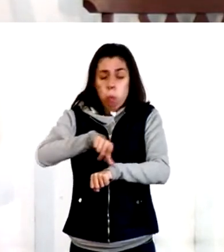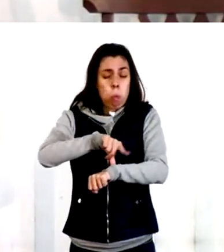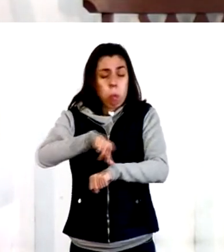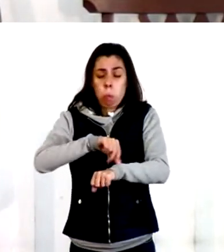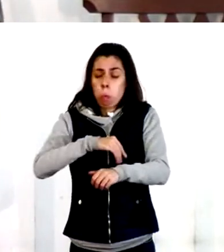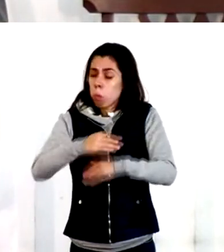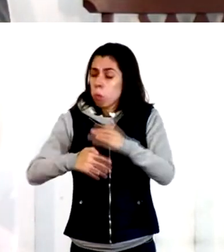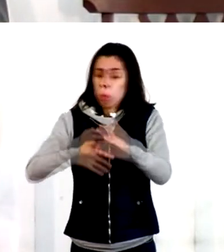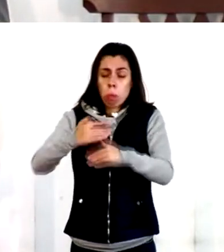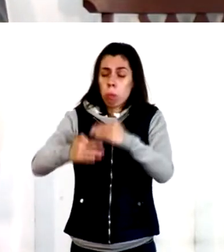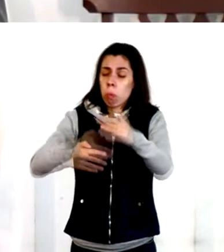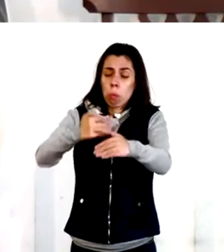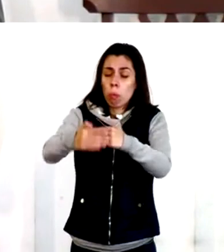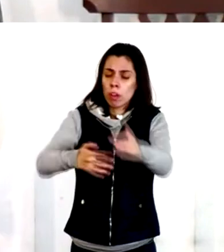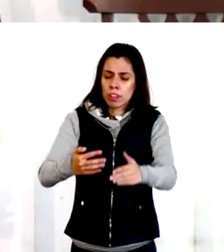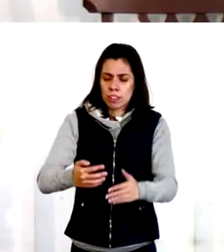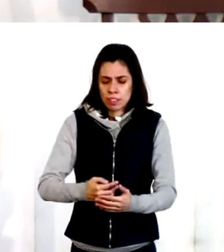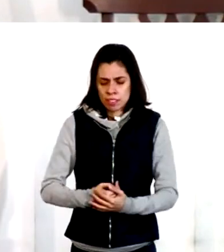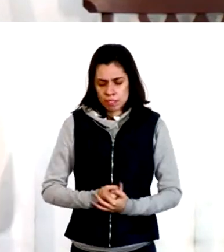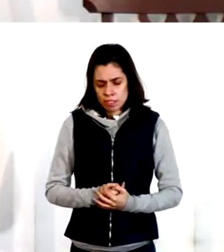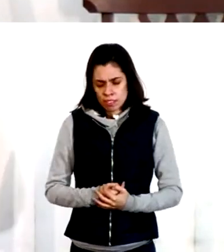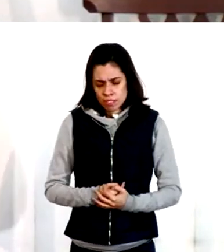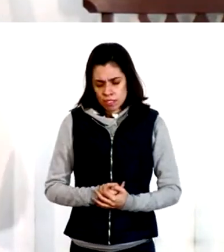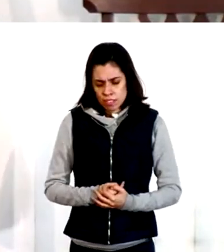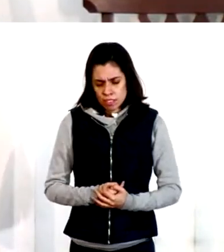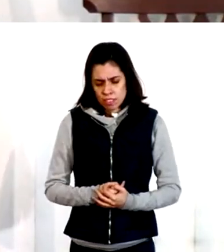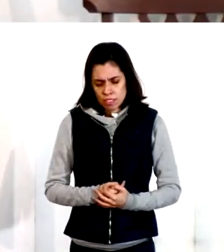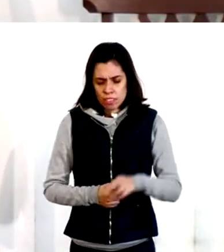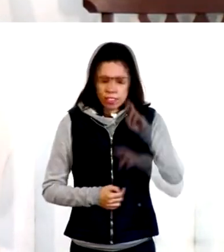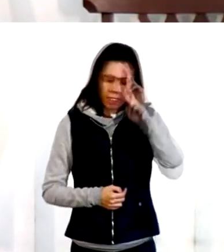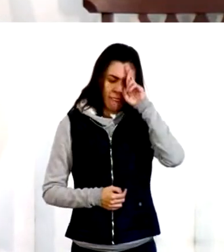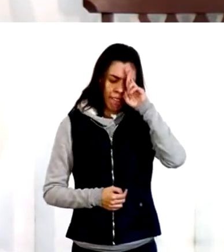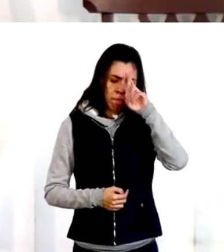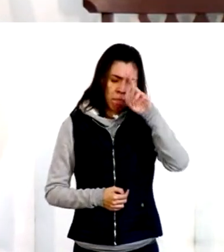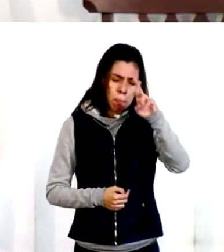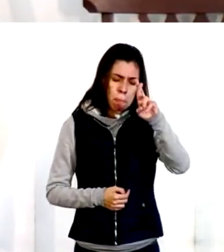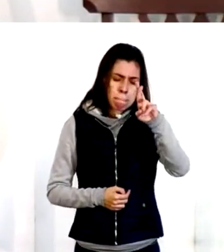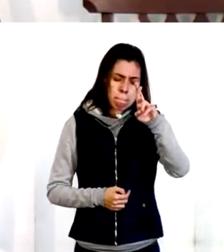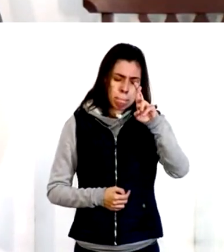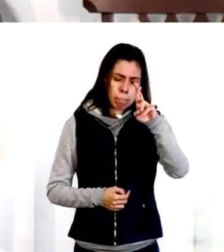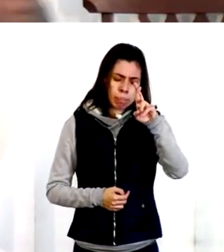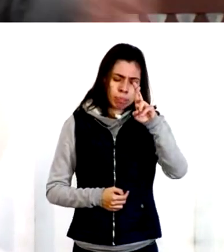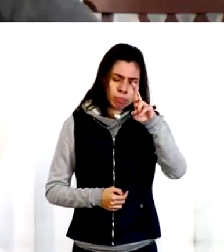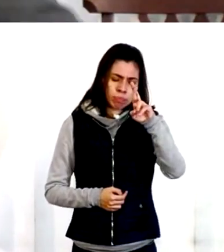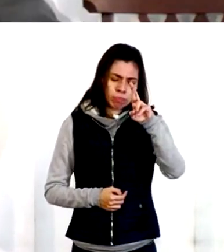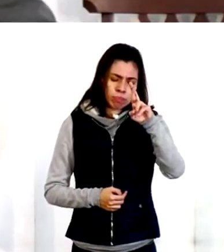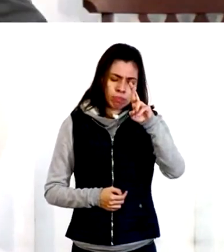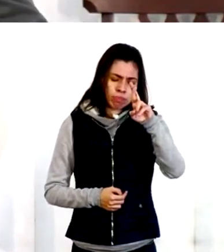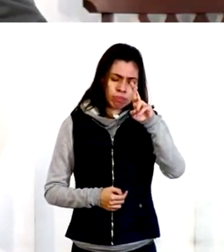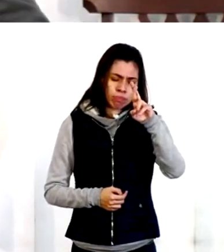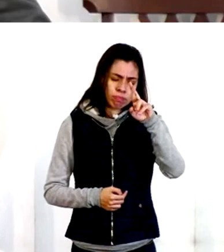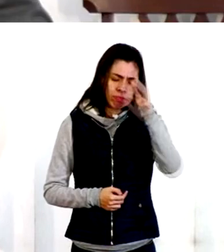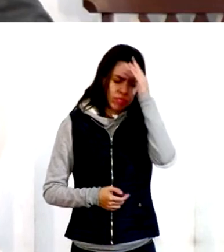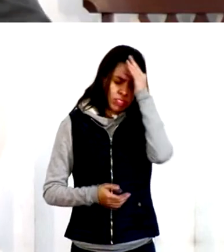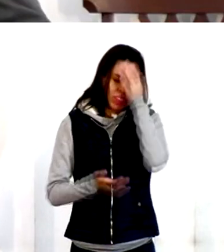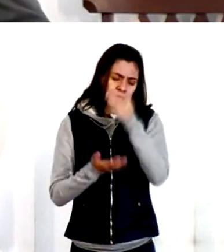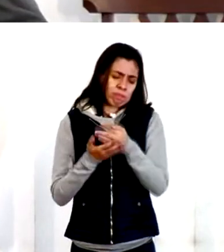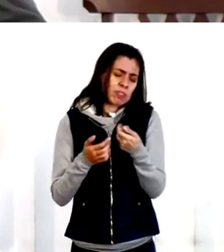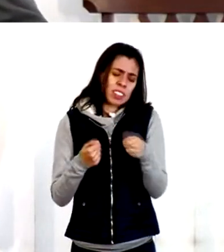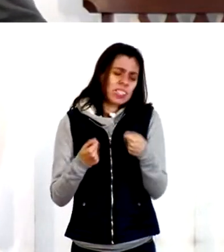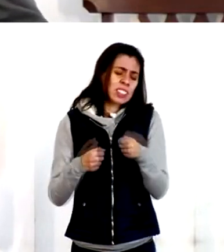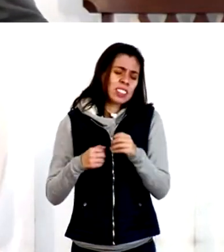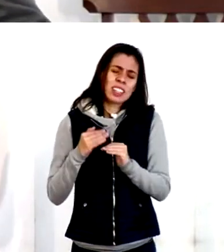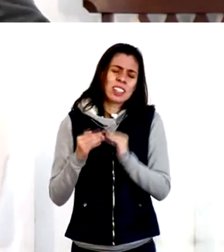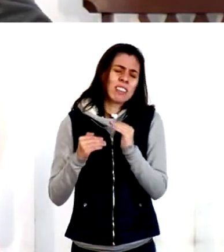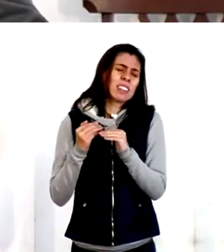se passando tão rapidamente. Senhor, a fé, ela precisa crescer dentro